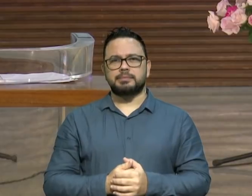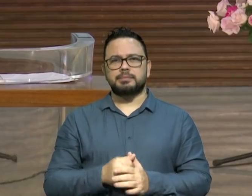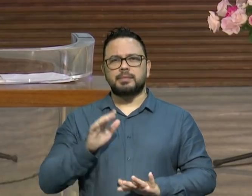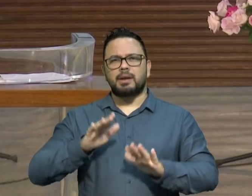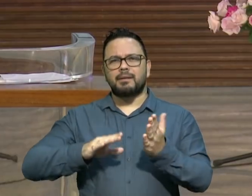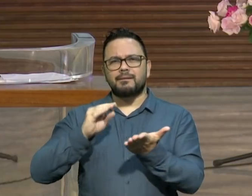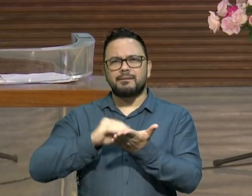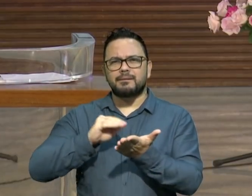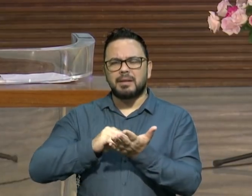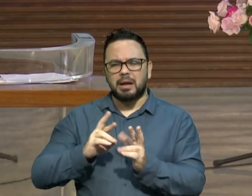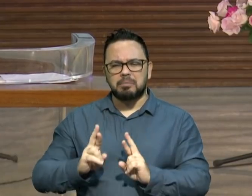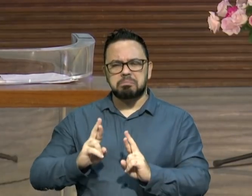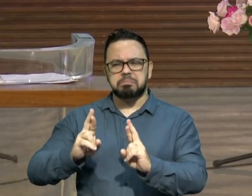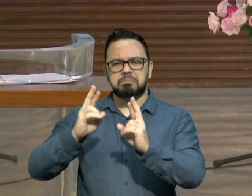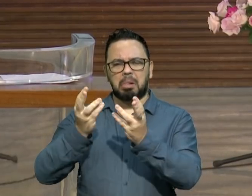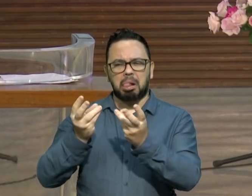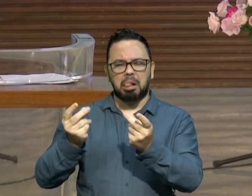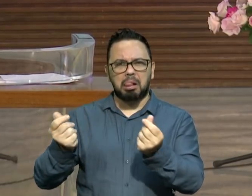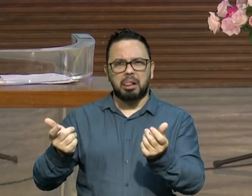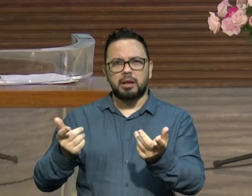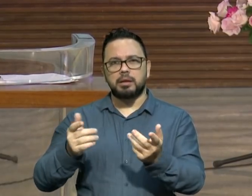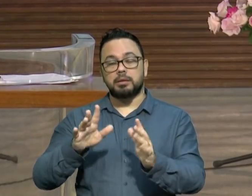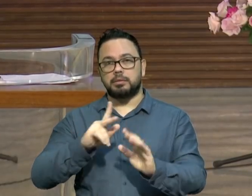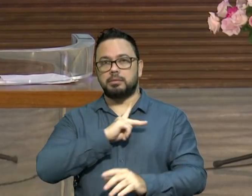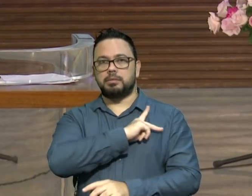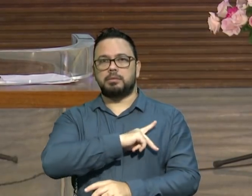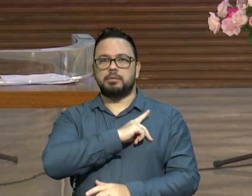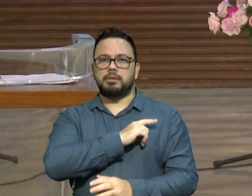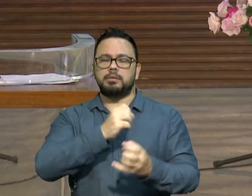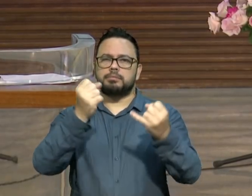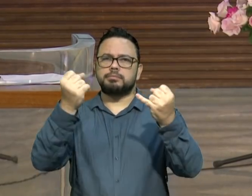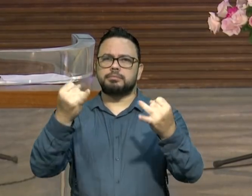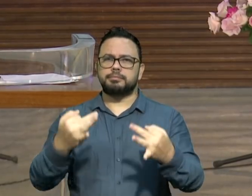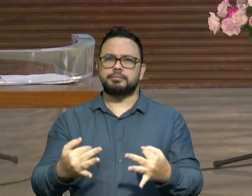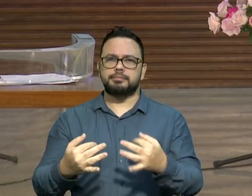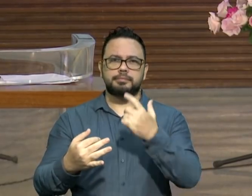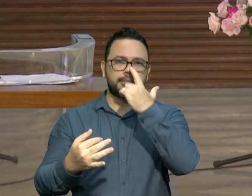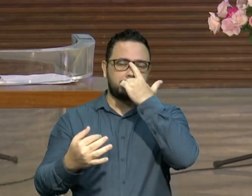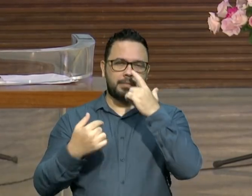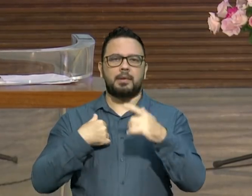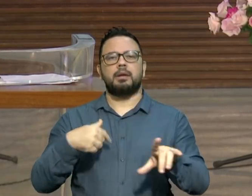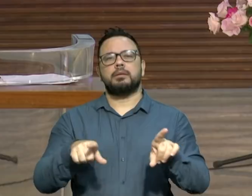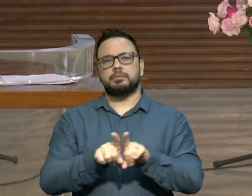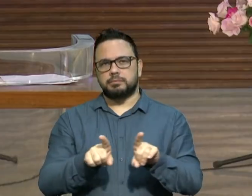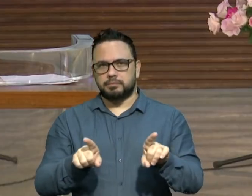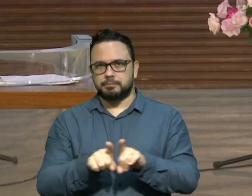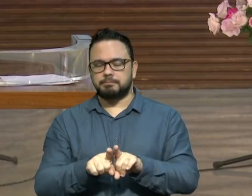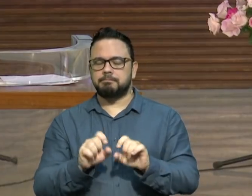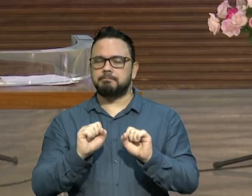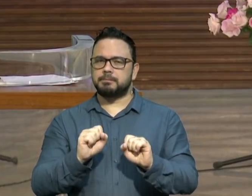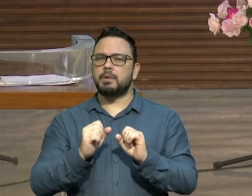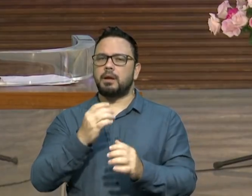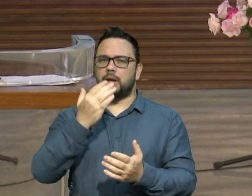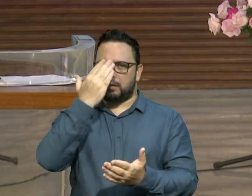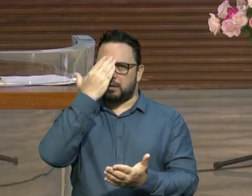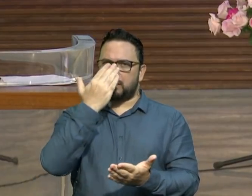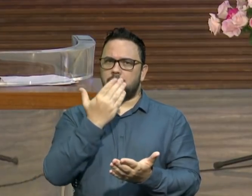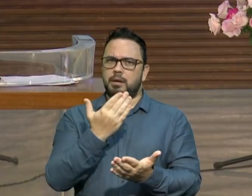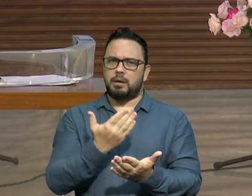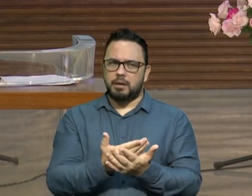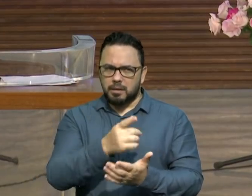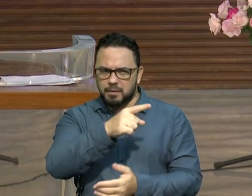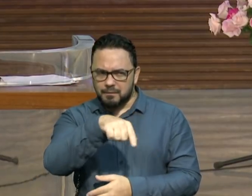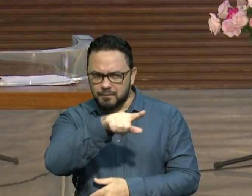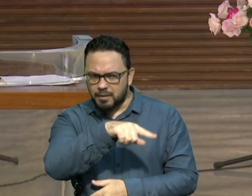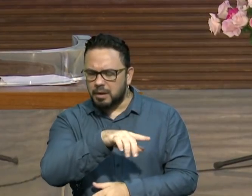infeliz e perecível e Paulo diz assim eu posso também me incorporar não tenho razão para crer não tenho